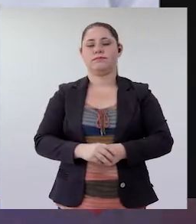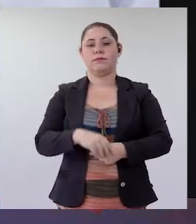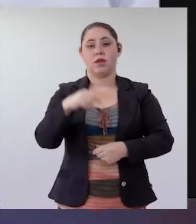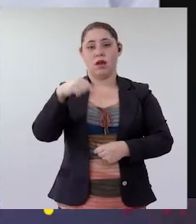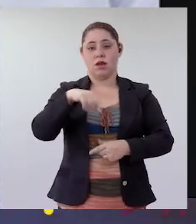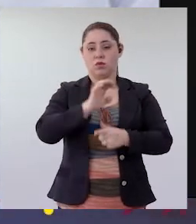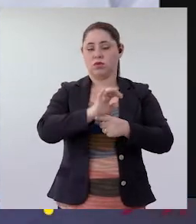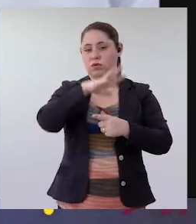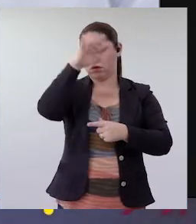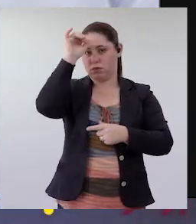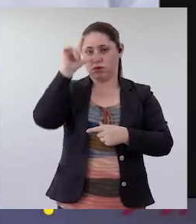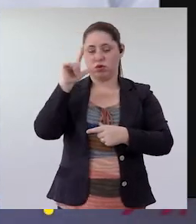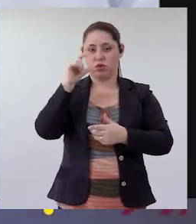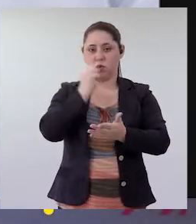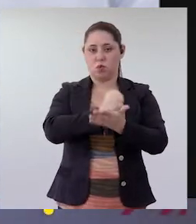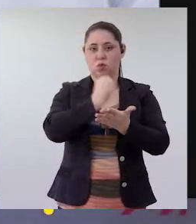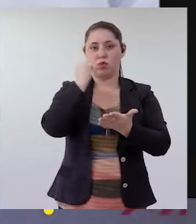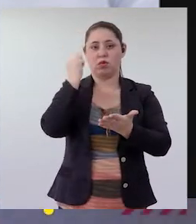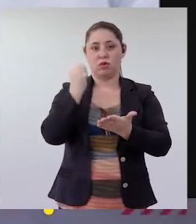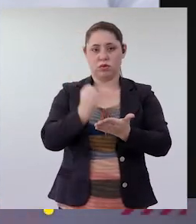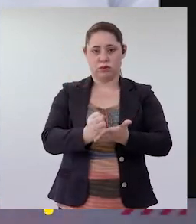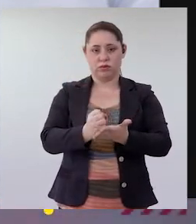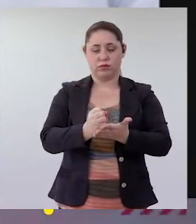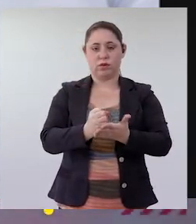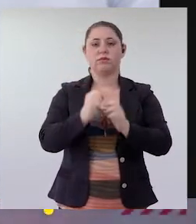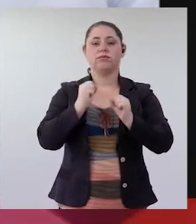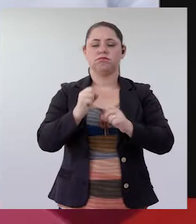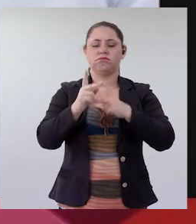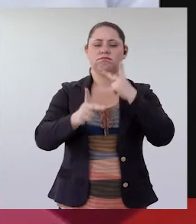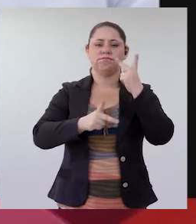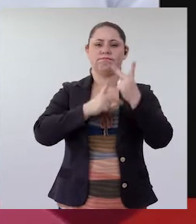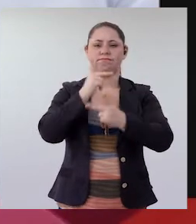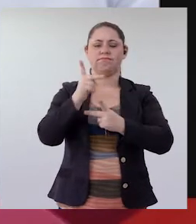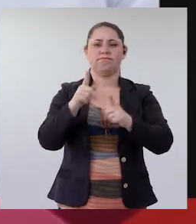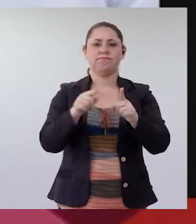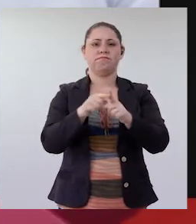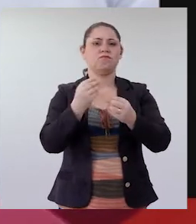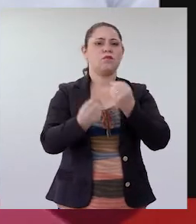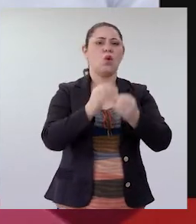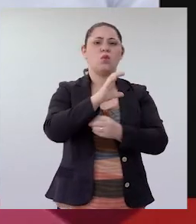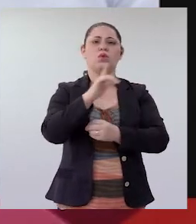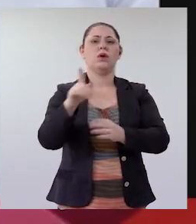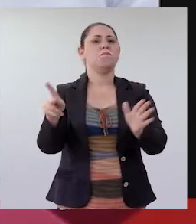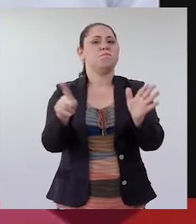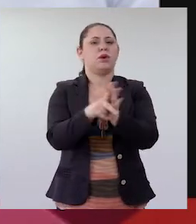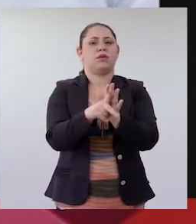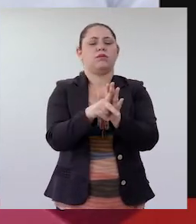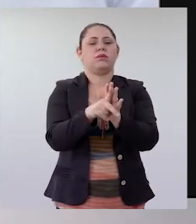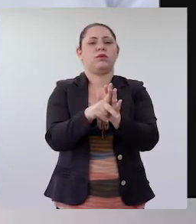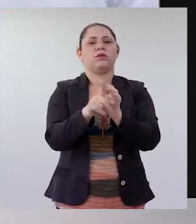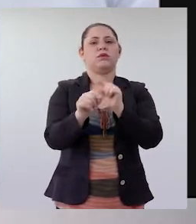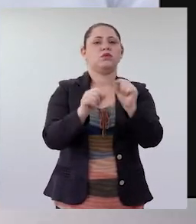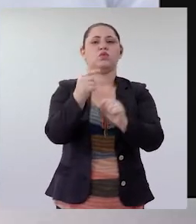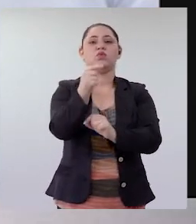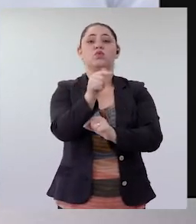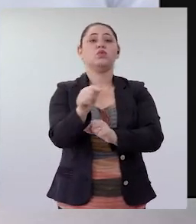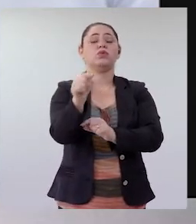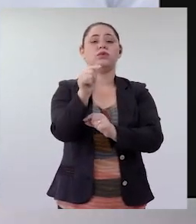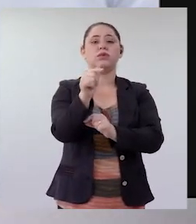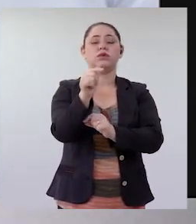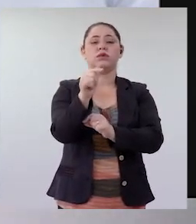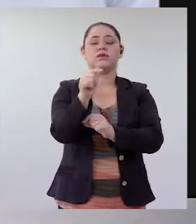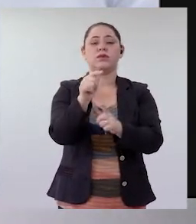Aqui em Mato Grosso do Sul, né, os cartórios, e aí eu posso falar um pouco mais até de Campo Grande, né, eles não